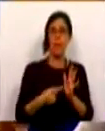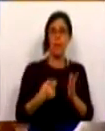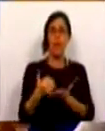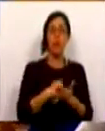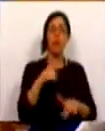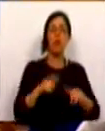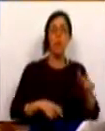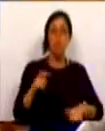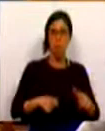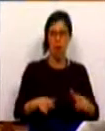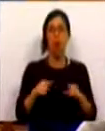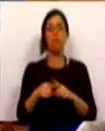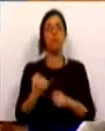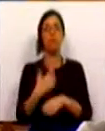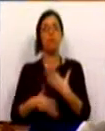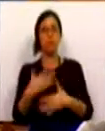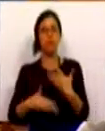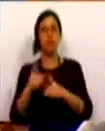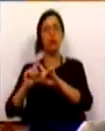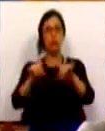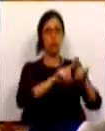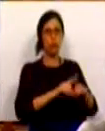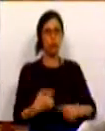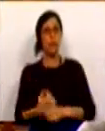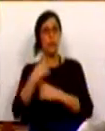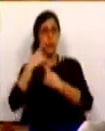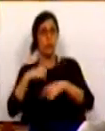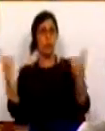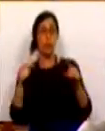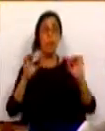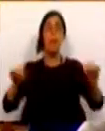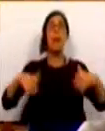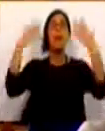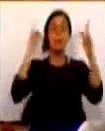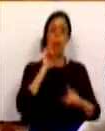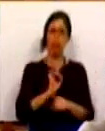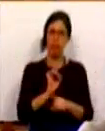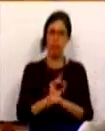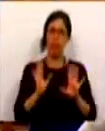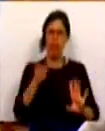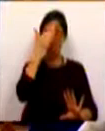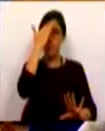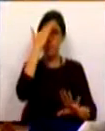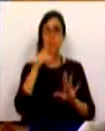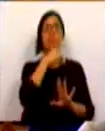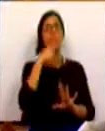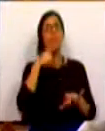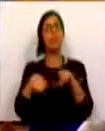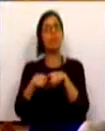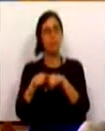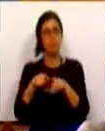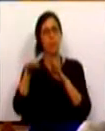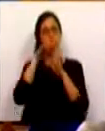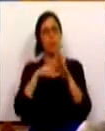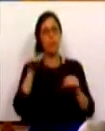recursos humanos para o funcionamento dos diversos serviços públicos. Esta prioridade estava também prevista como compromisso político no